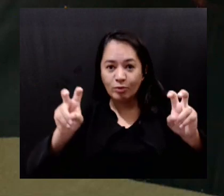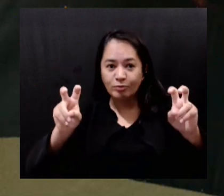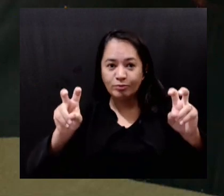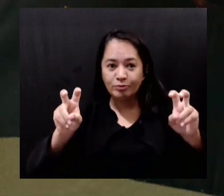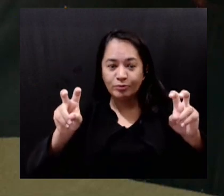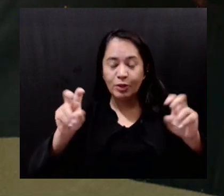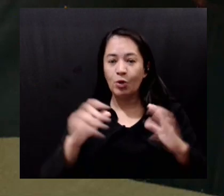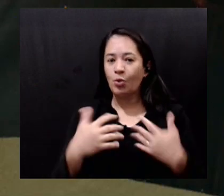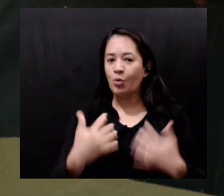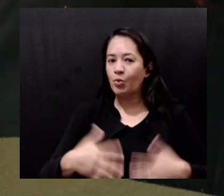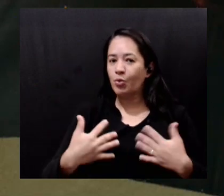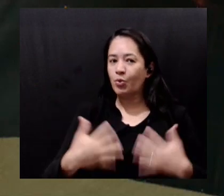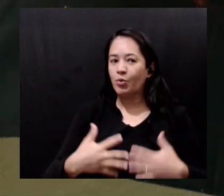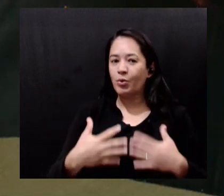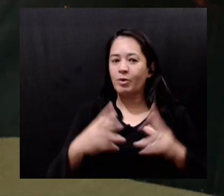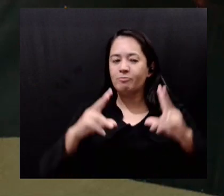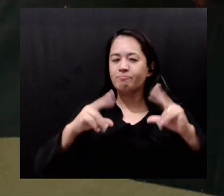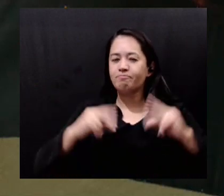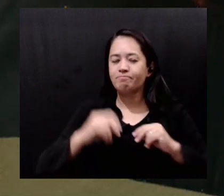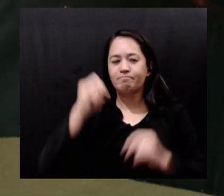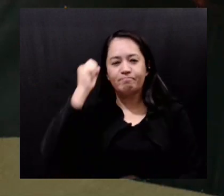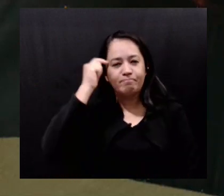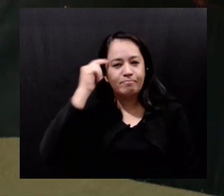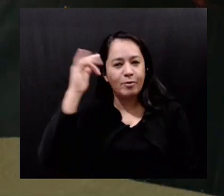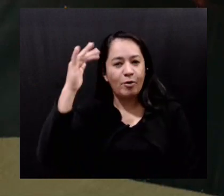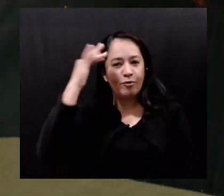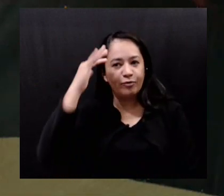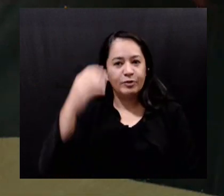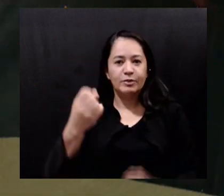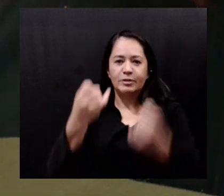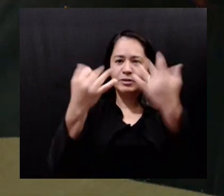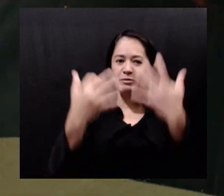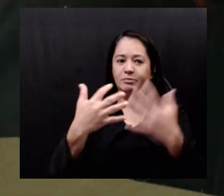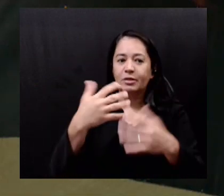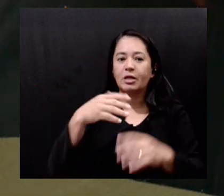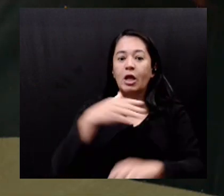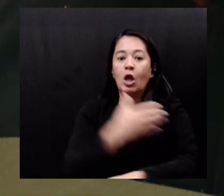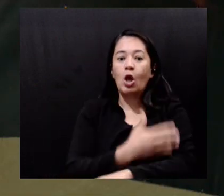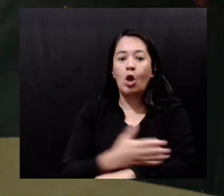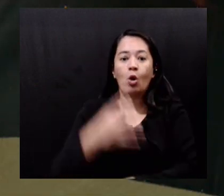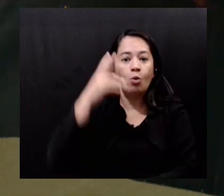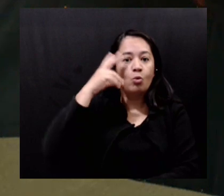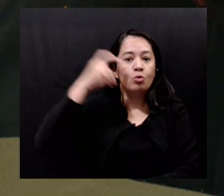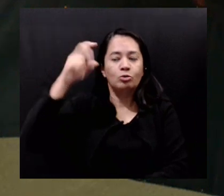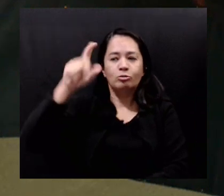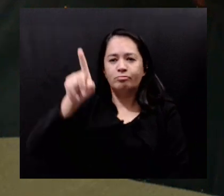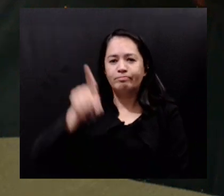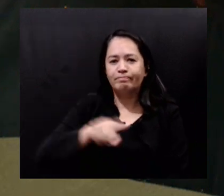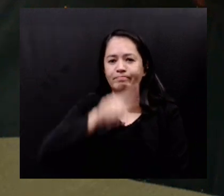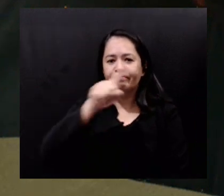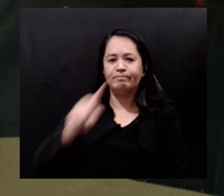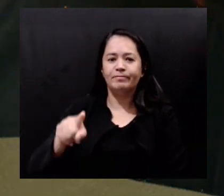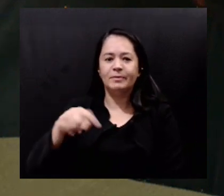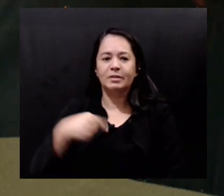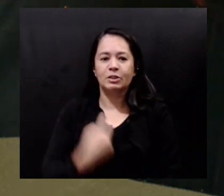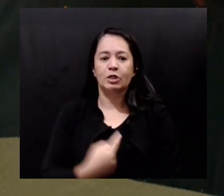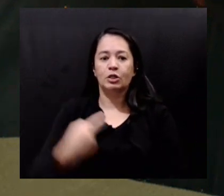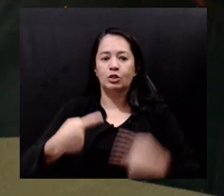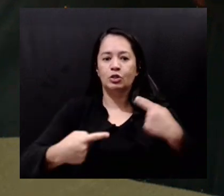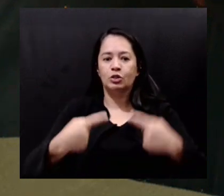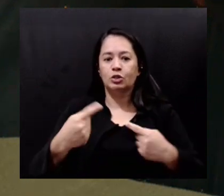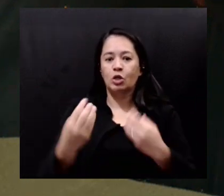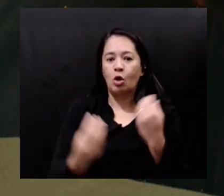merece reflexão. Vamos falar sobre a cultura do cancelamento. Nós vamos discutir como esse fenômeno das redes sociais